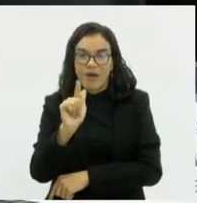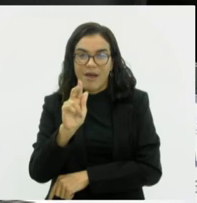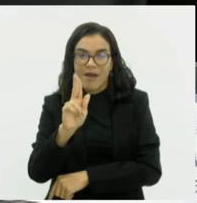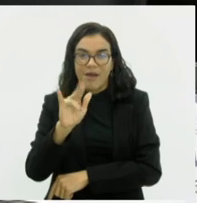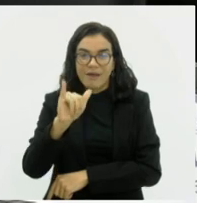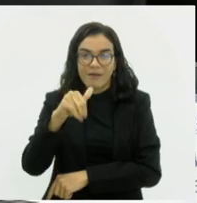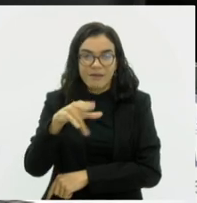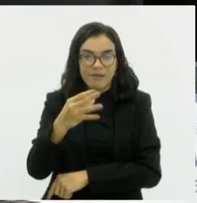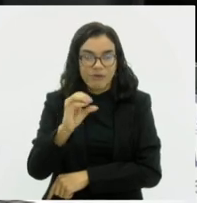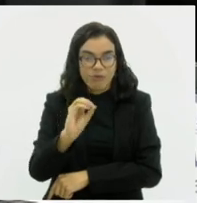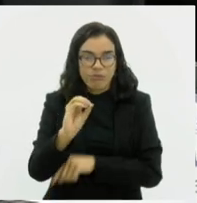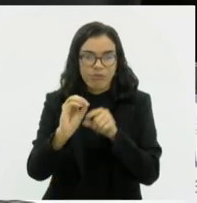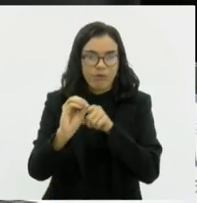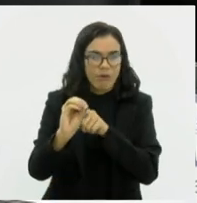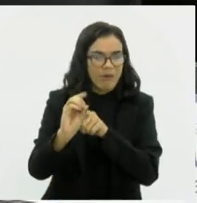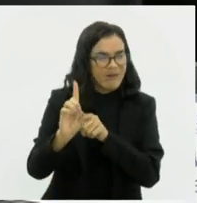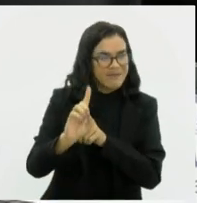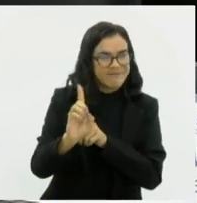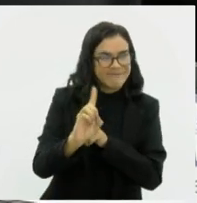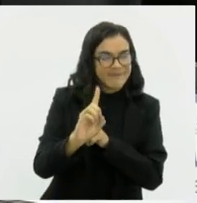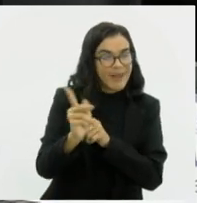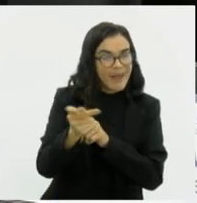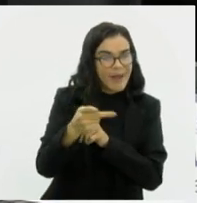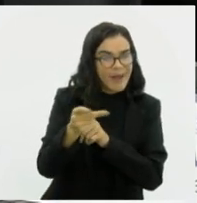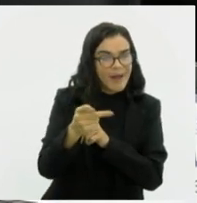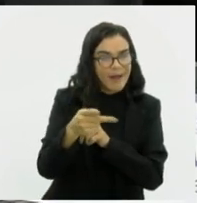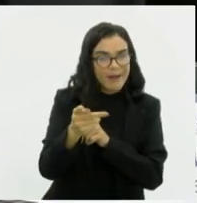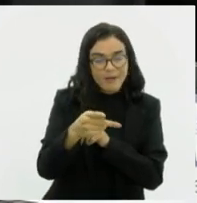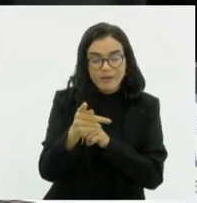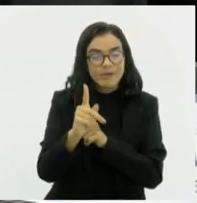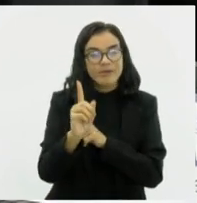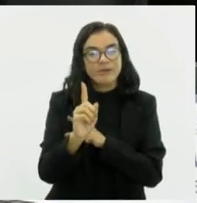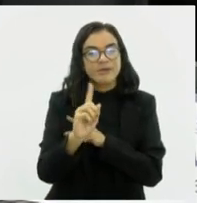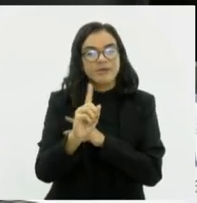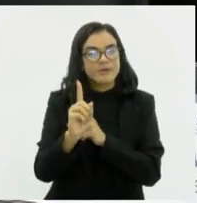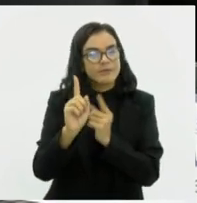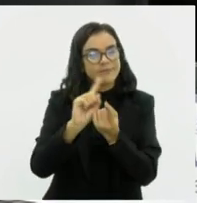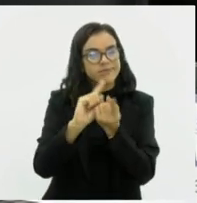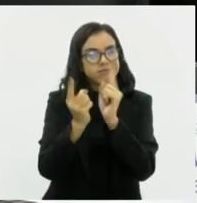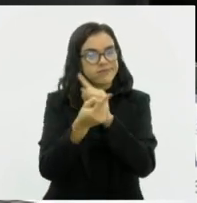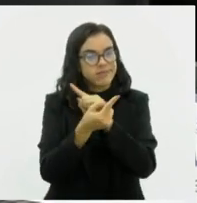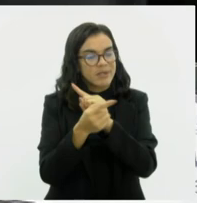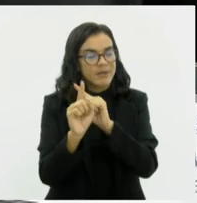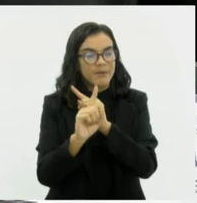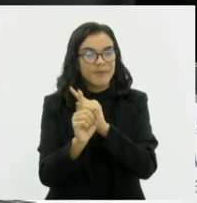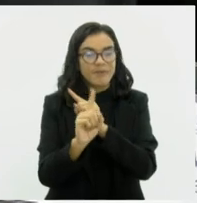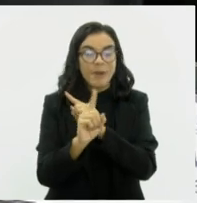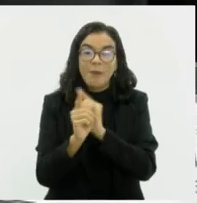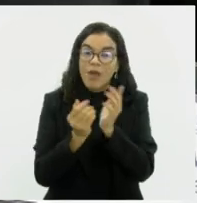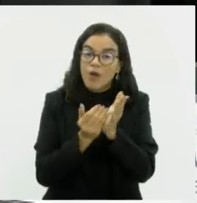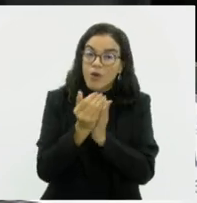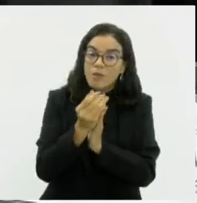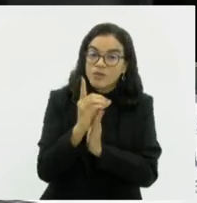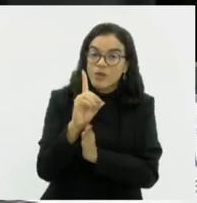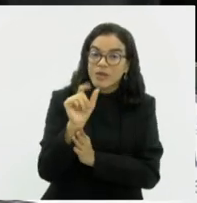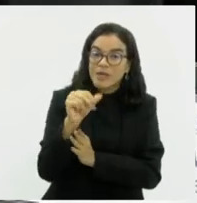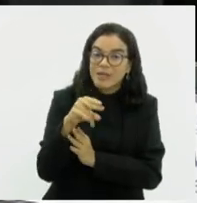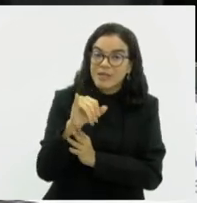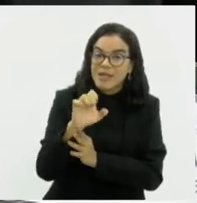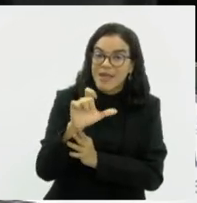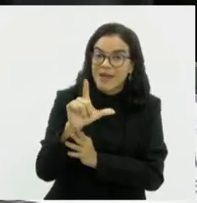prefeito da ministra Daniela, eu acho que a coisa já está invertendo, né, mas começou como a Daniela do